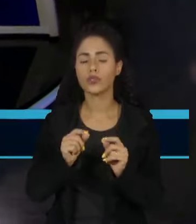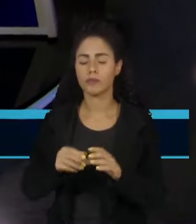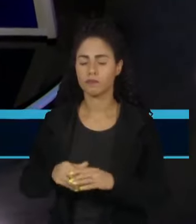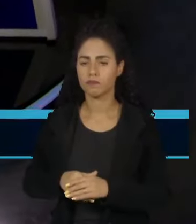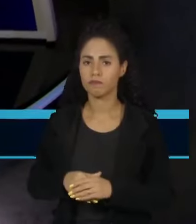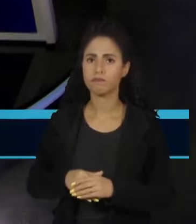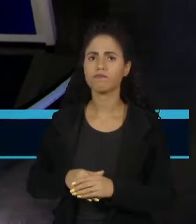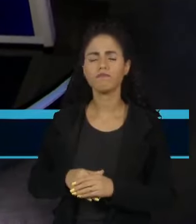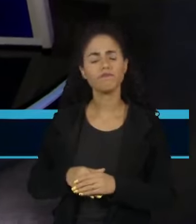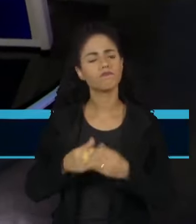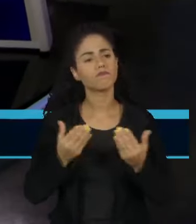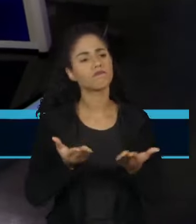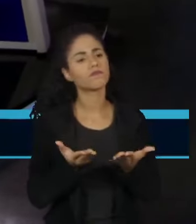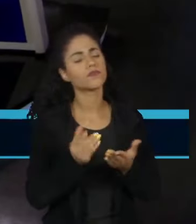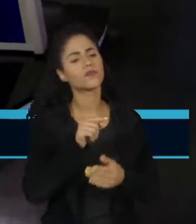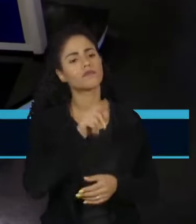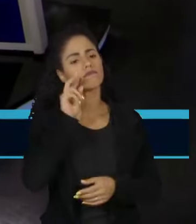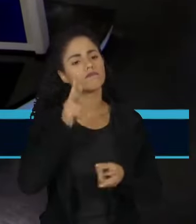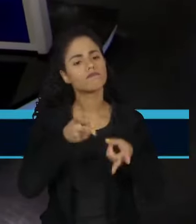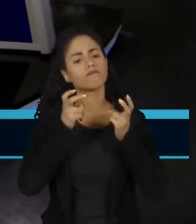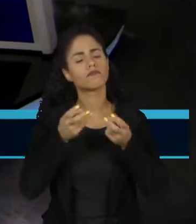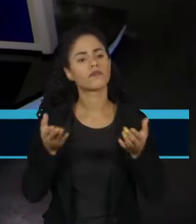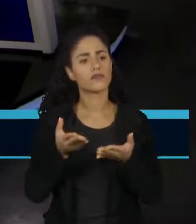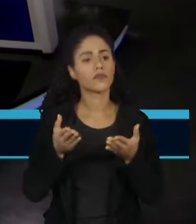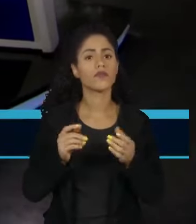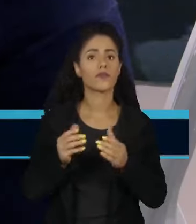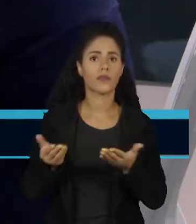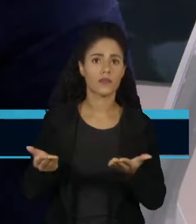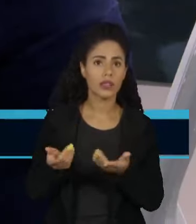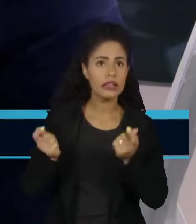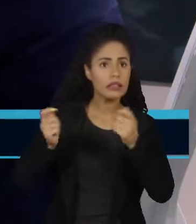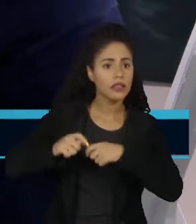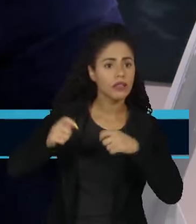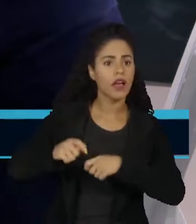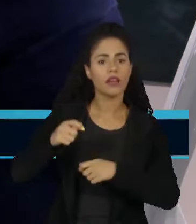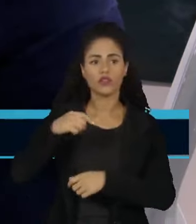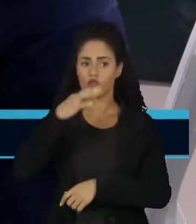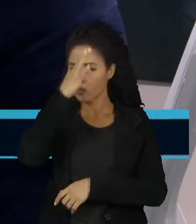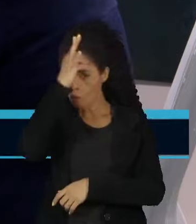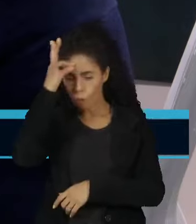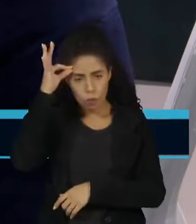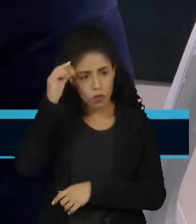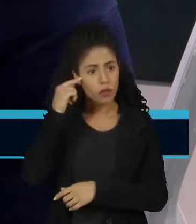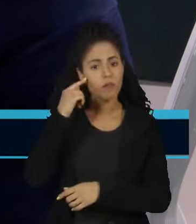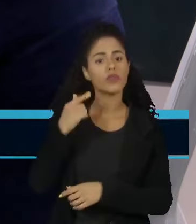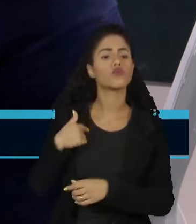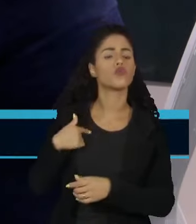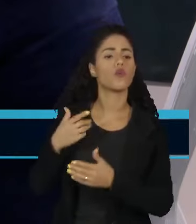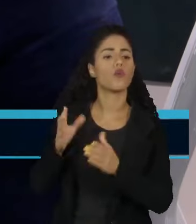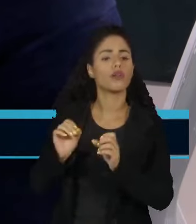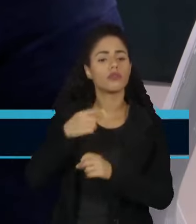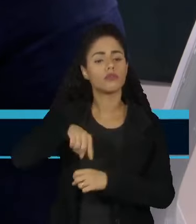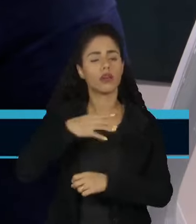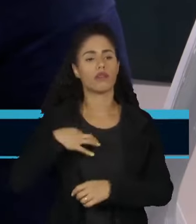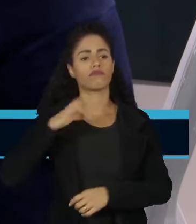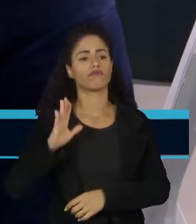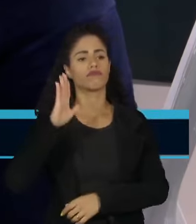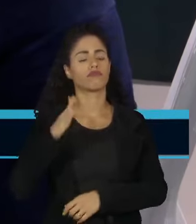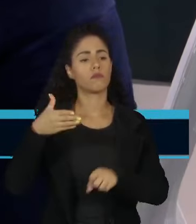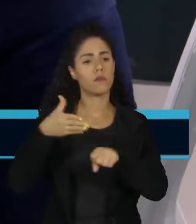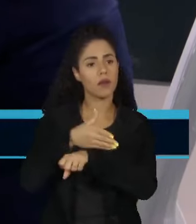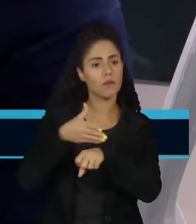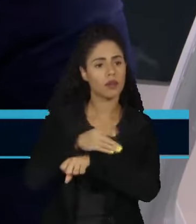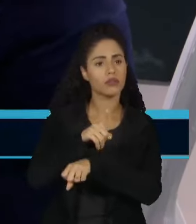Vila, como a gente pode conciliar a contradição entre a presunção de inocência e a candidatura dessas pessoas nas